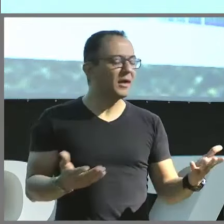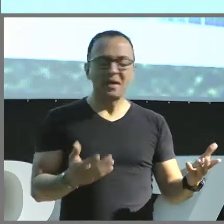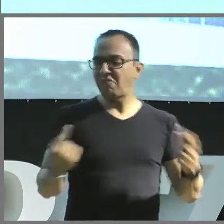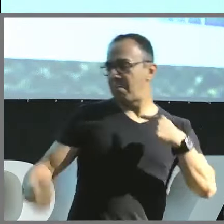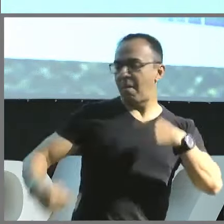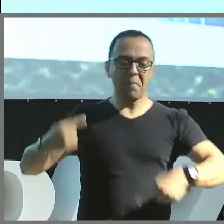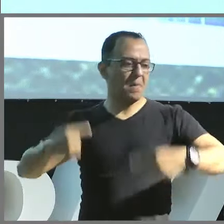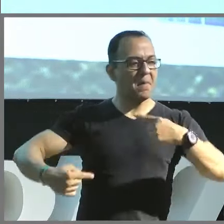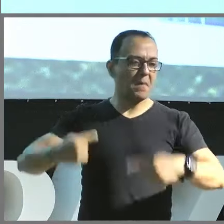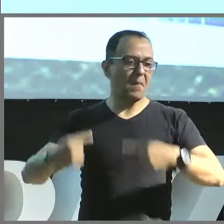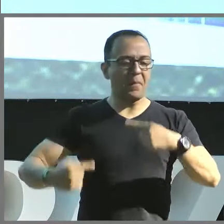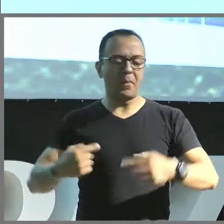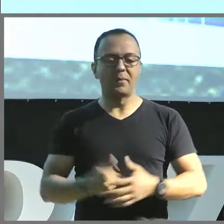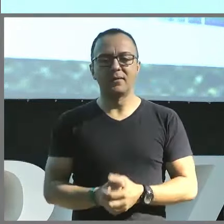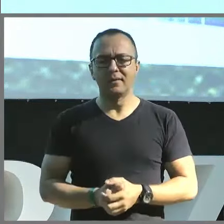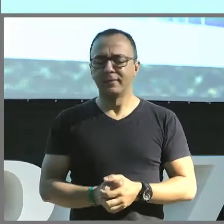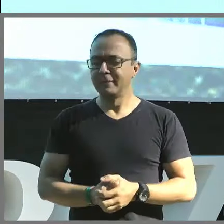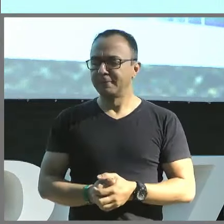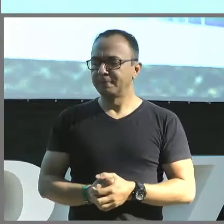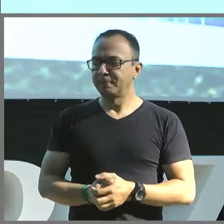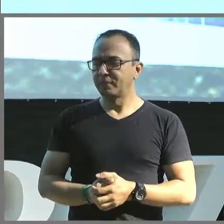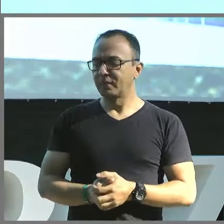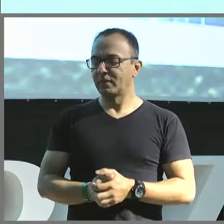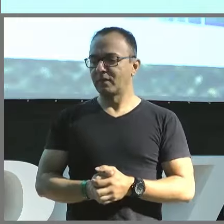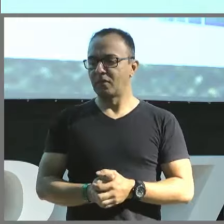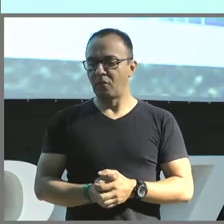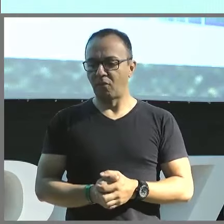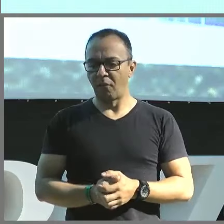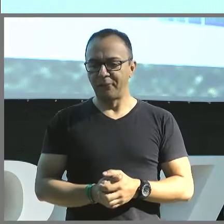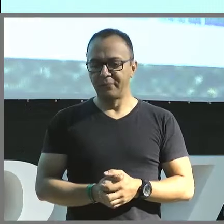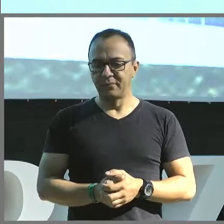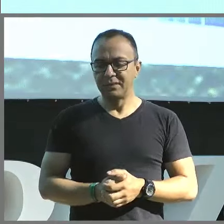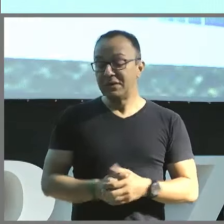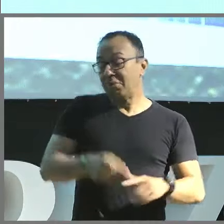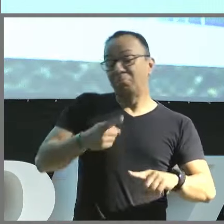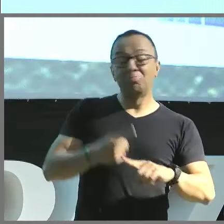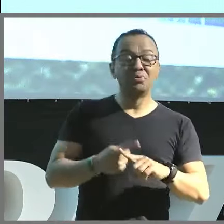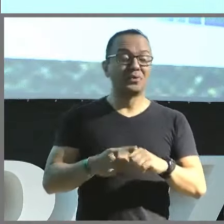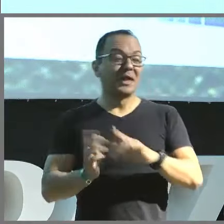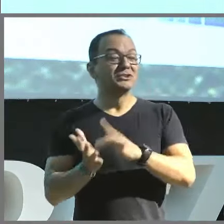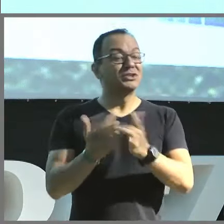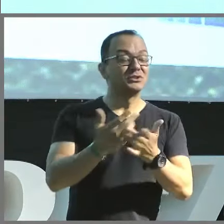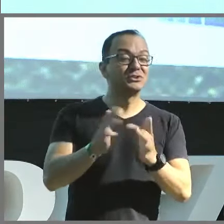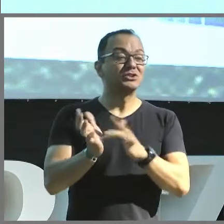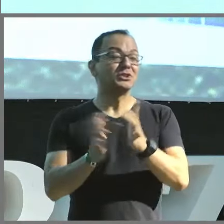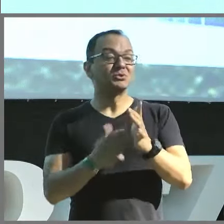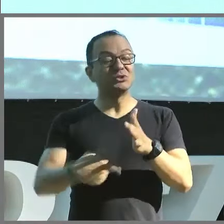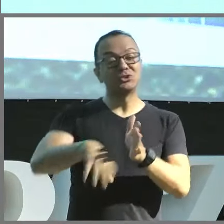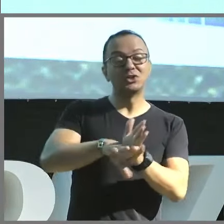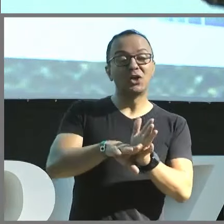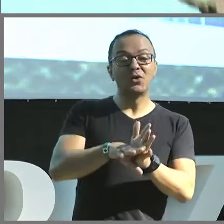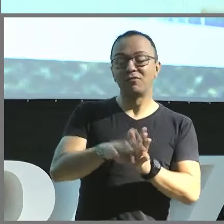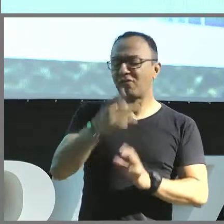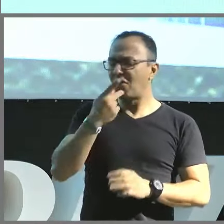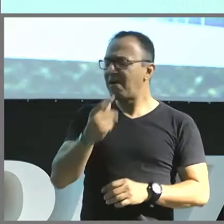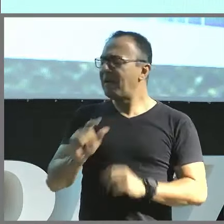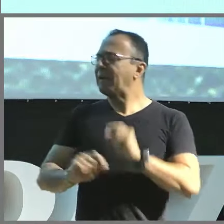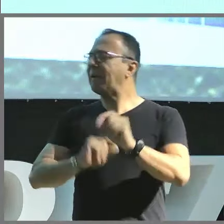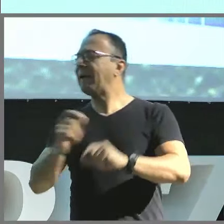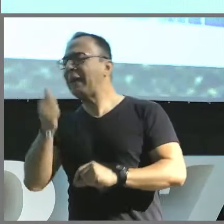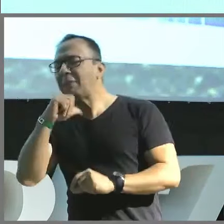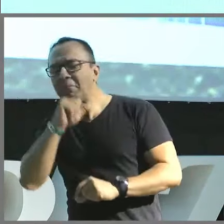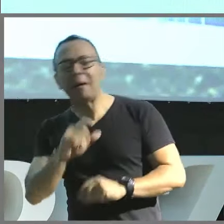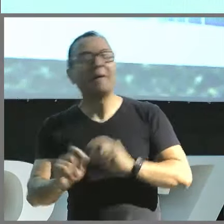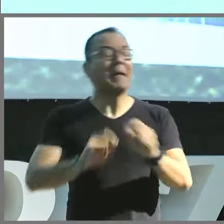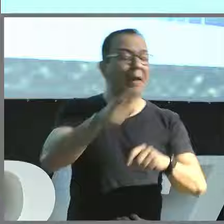bebeu e ficou porre. Ela disse, mas como ficou porre? Ele chegou em casa e disse, quem é minha mãe? Quem são meus irmãos? Quem é meu pai? Quem?